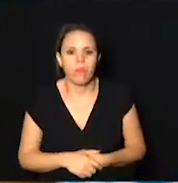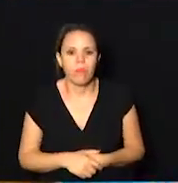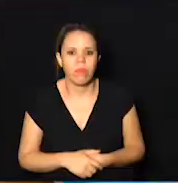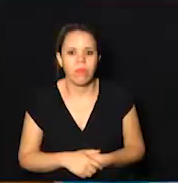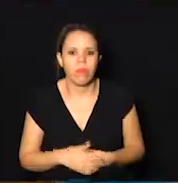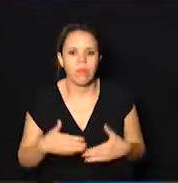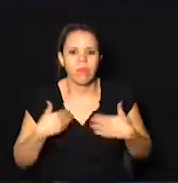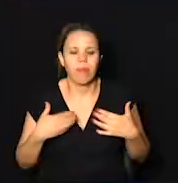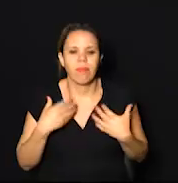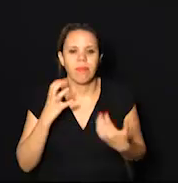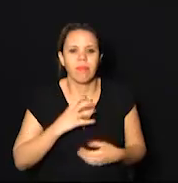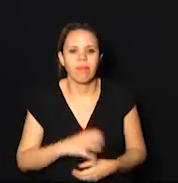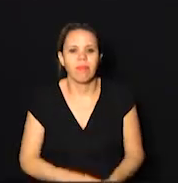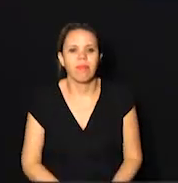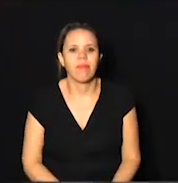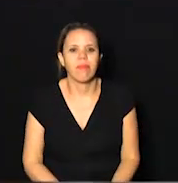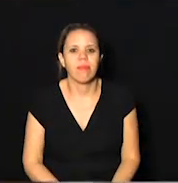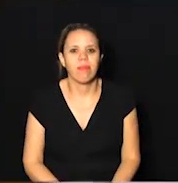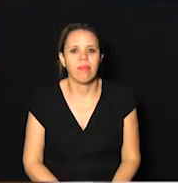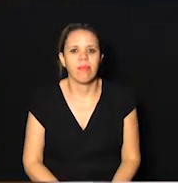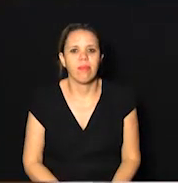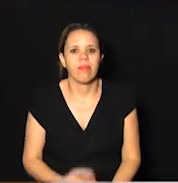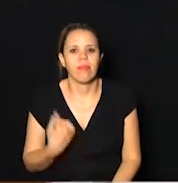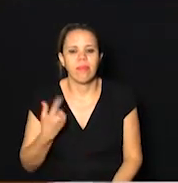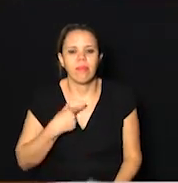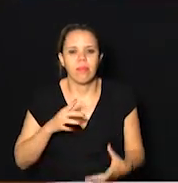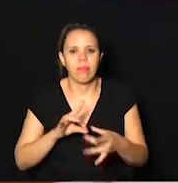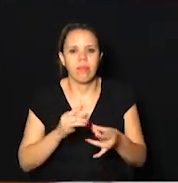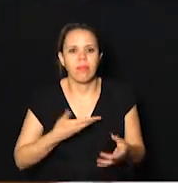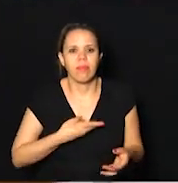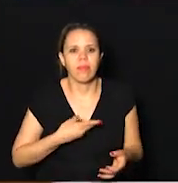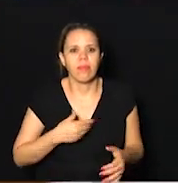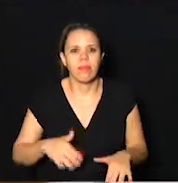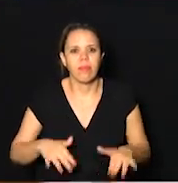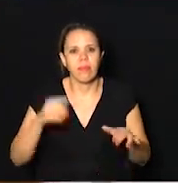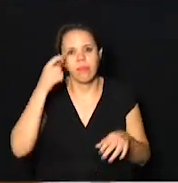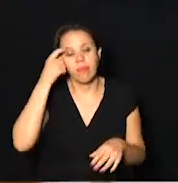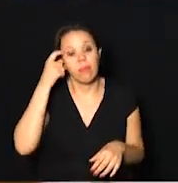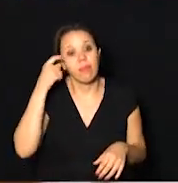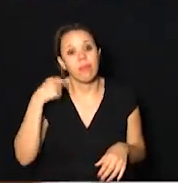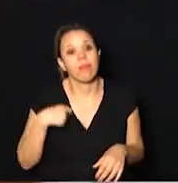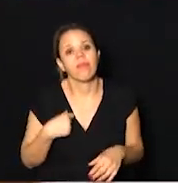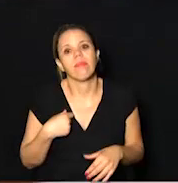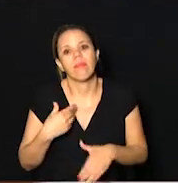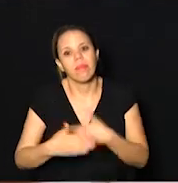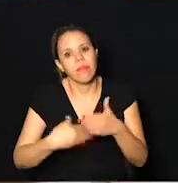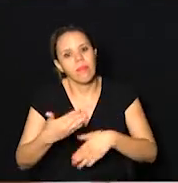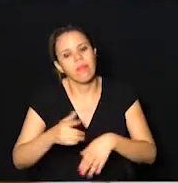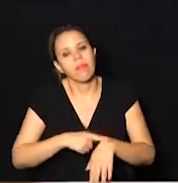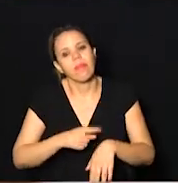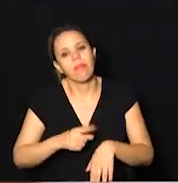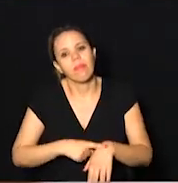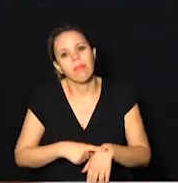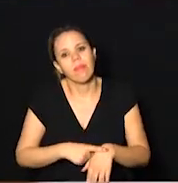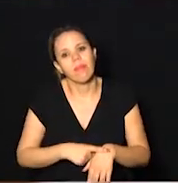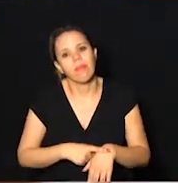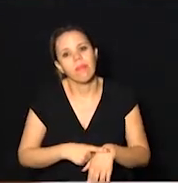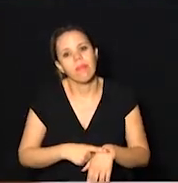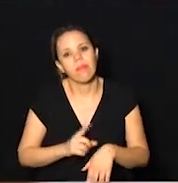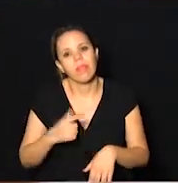não é uma diversão séria ele foi criando aquele laço de amizade e quando eu